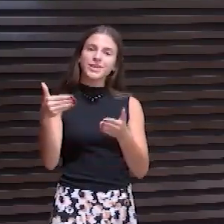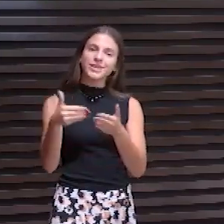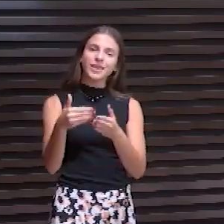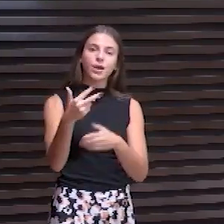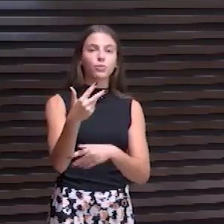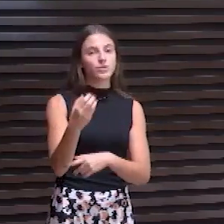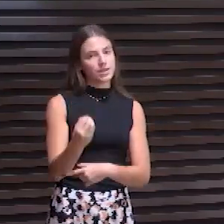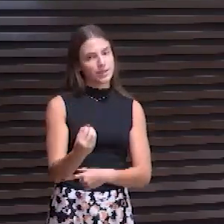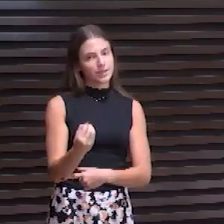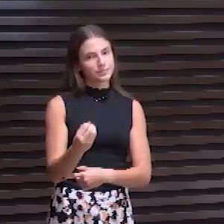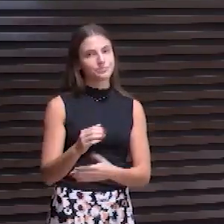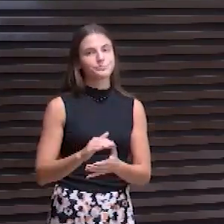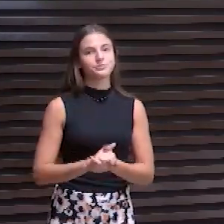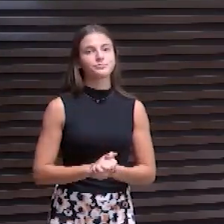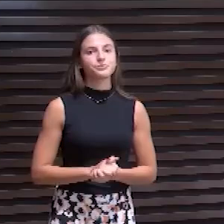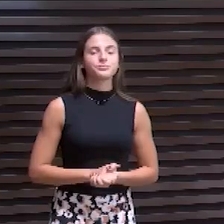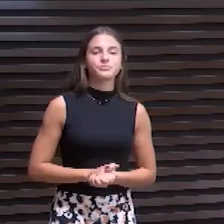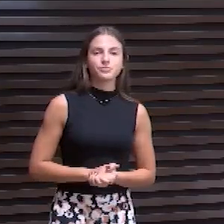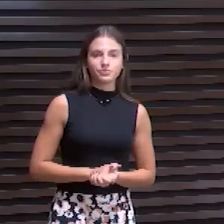30.